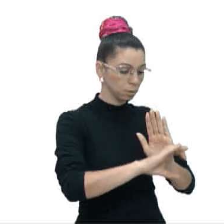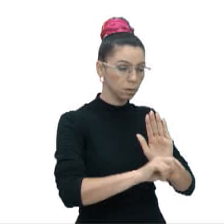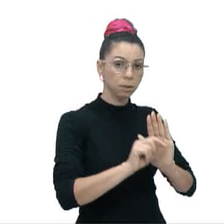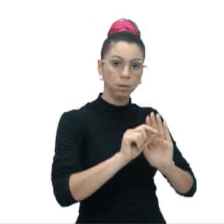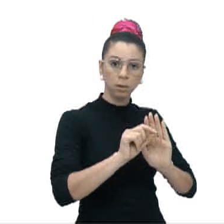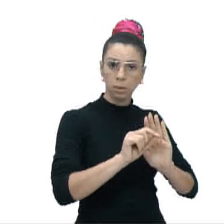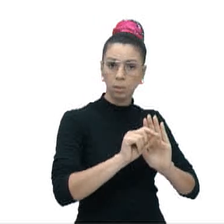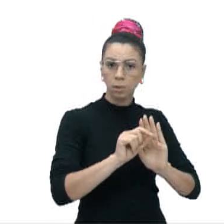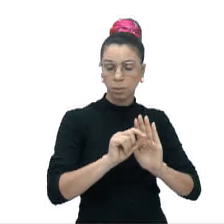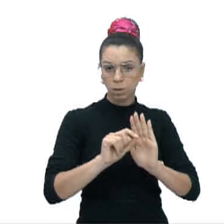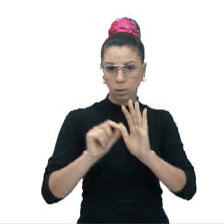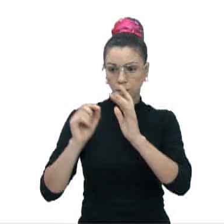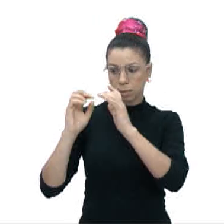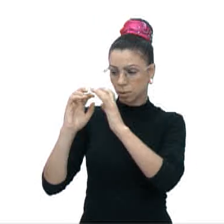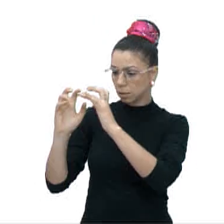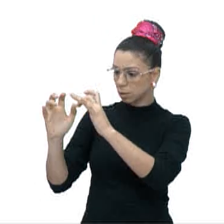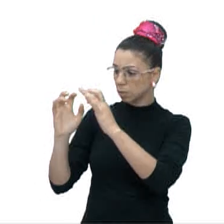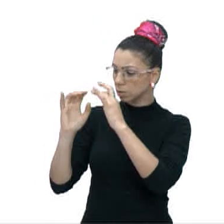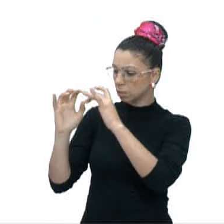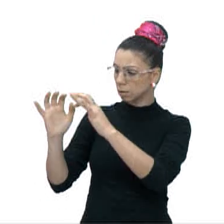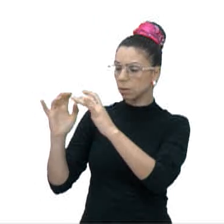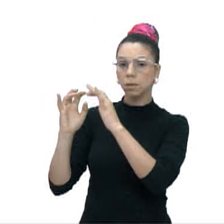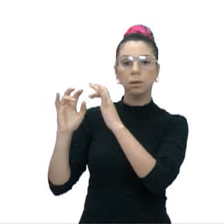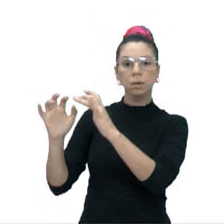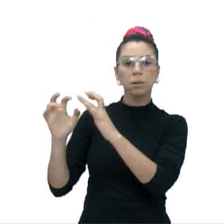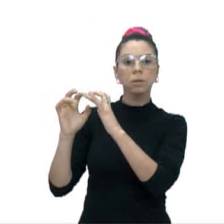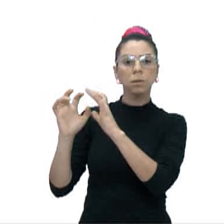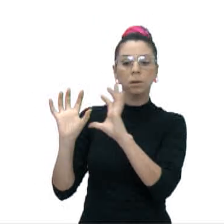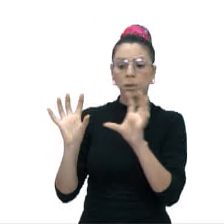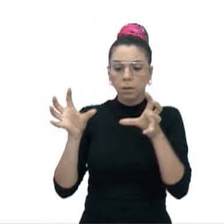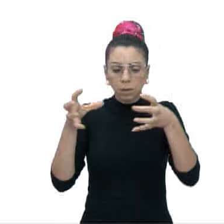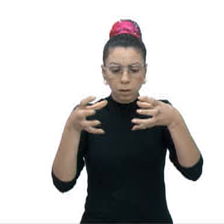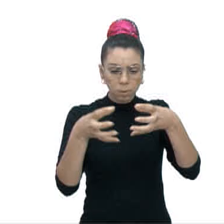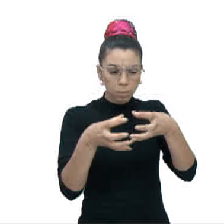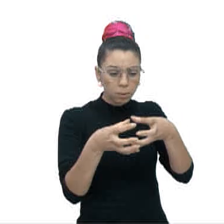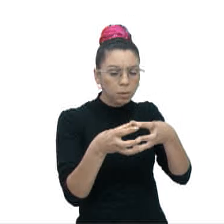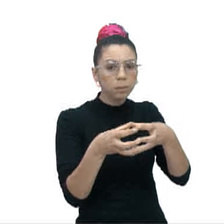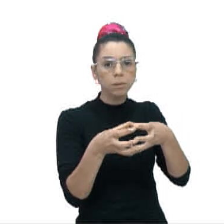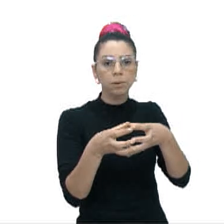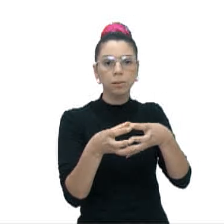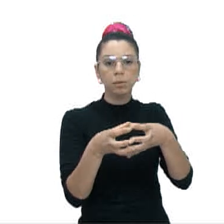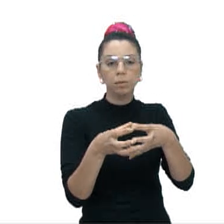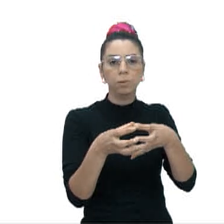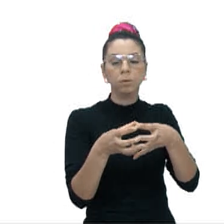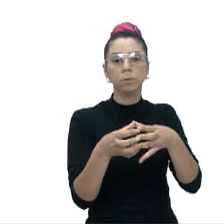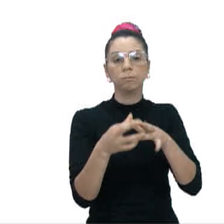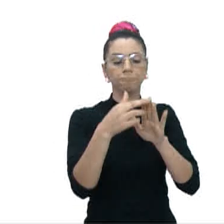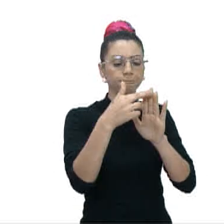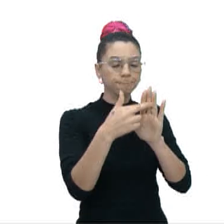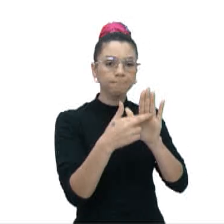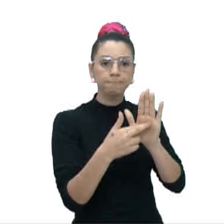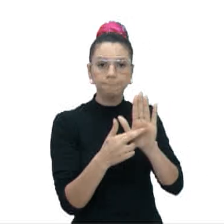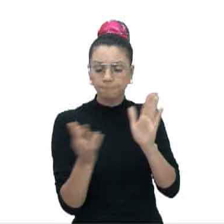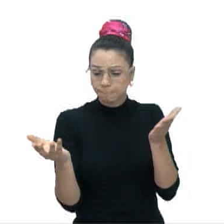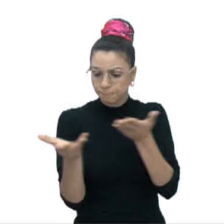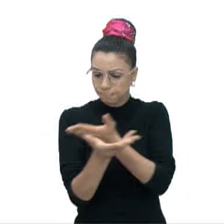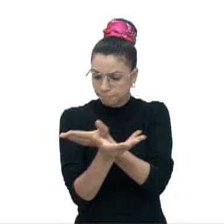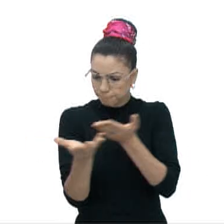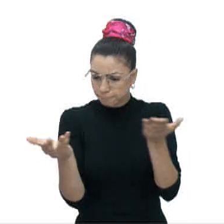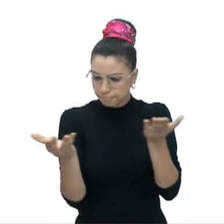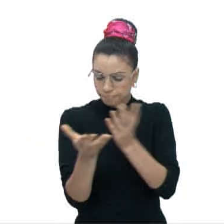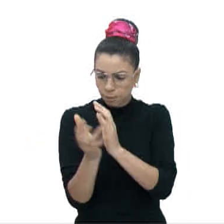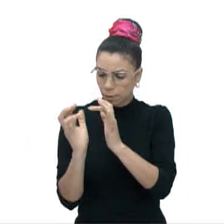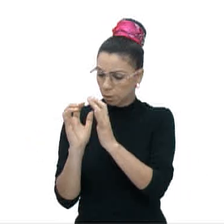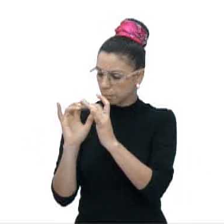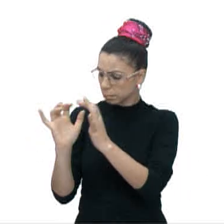cognitiva da mente. A mente é composta de um conjunto de subsistemas especializados que interagem entre si e